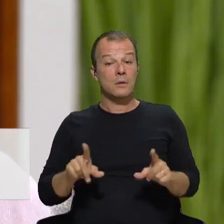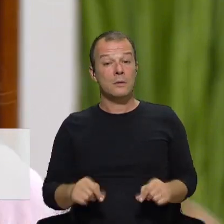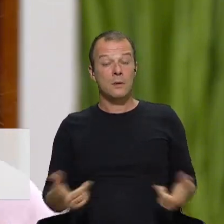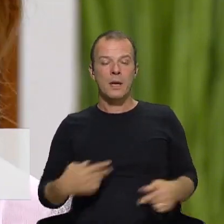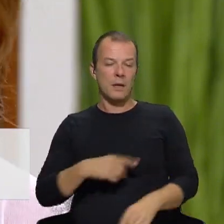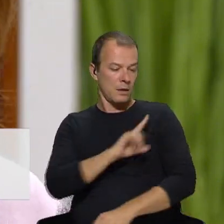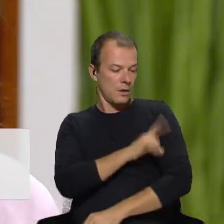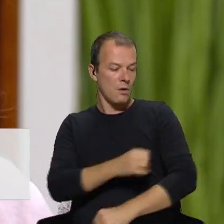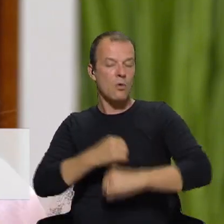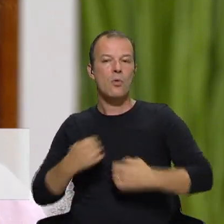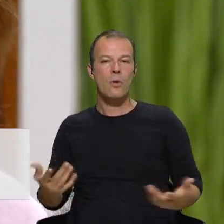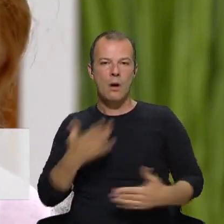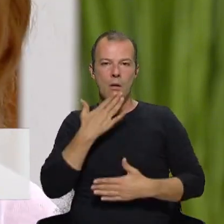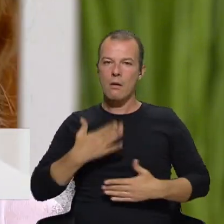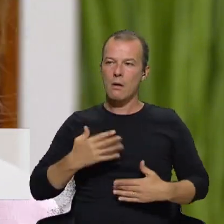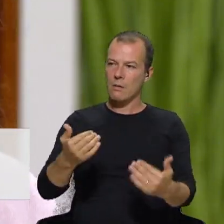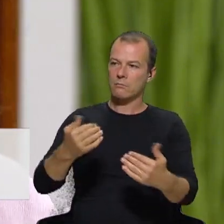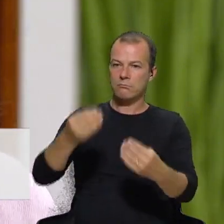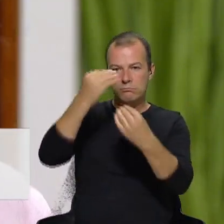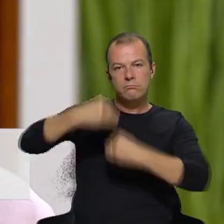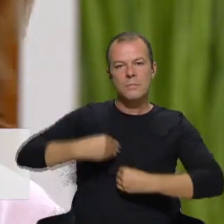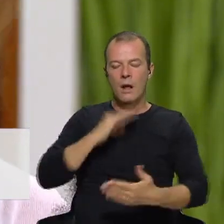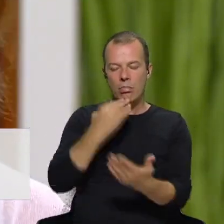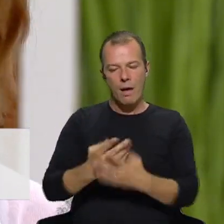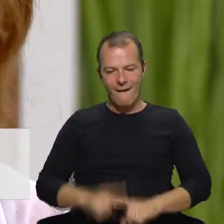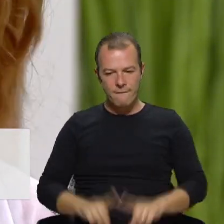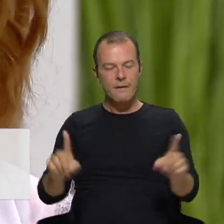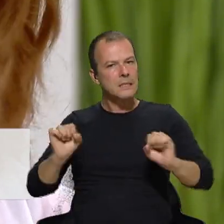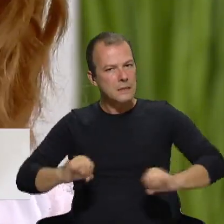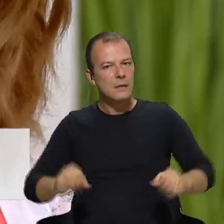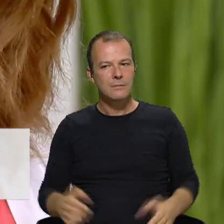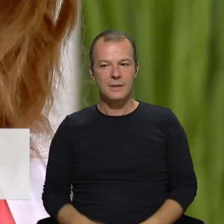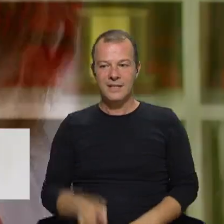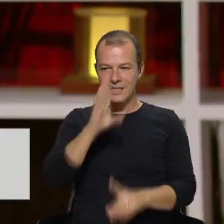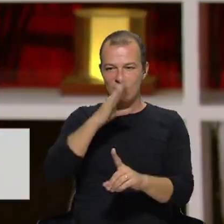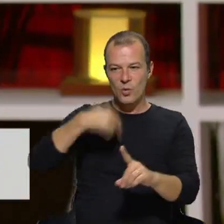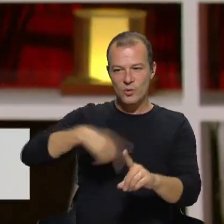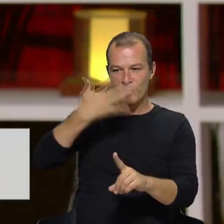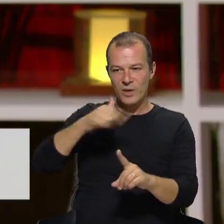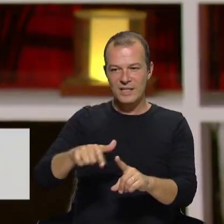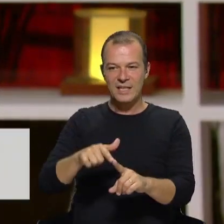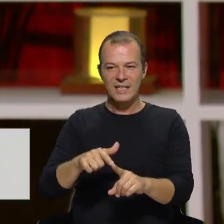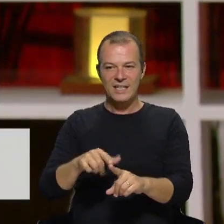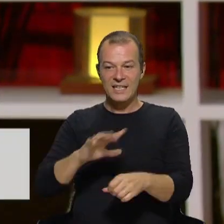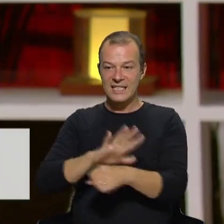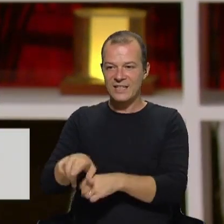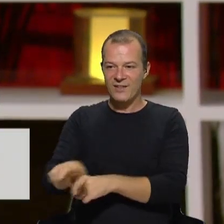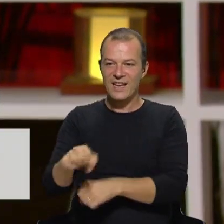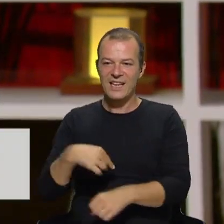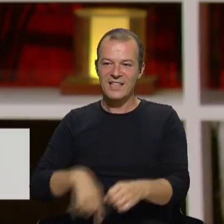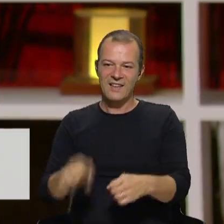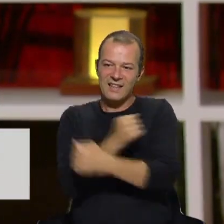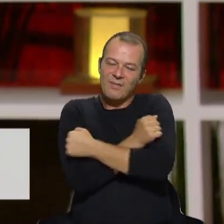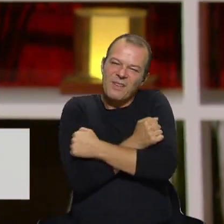e esta coragem que me transmitem faz toda a diferença. Se eu hoje pudesse, se nós estivéssemos em modo Covid, agora estava